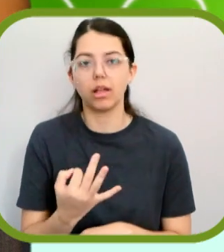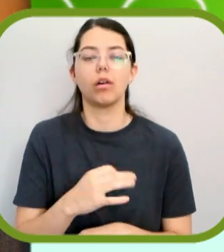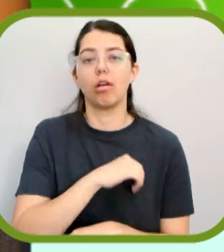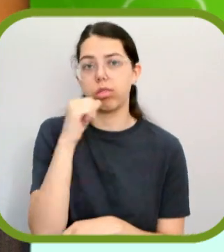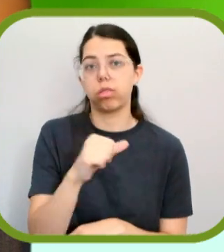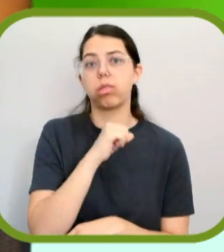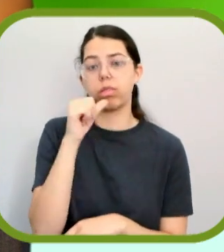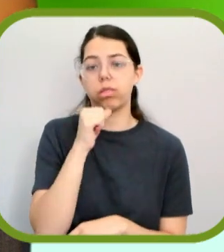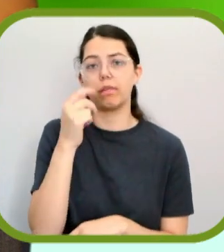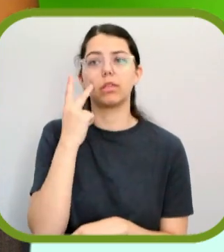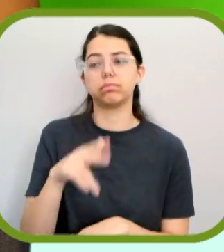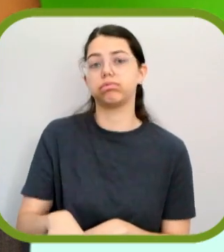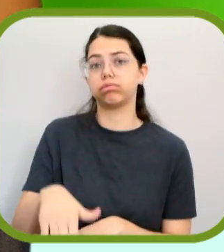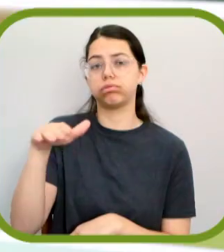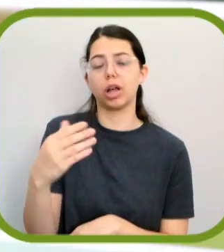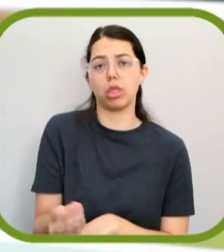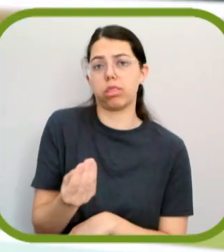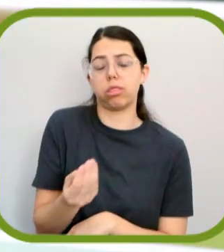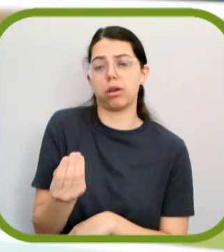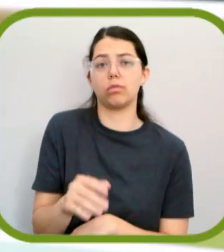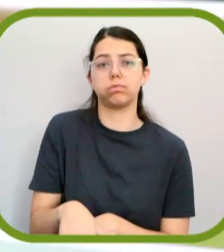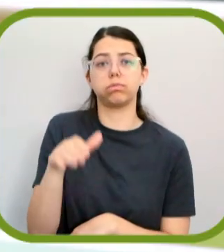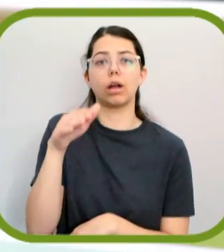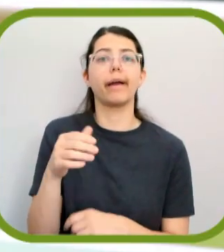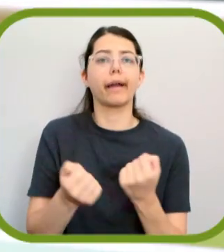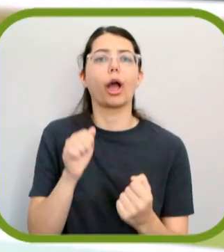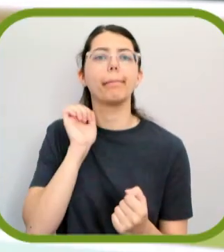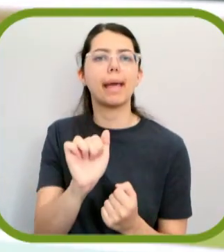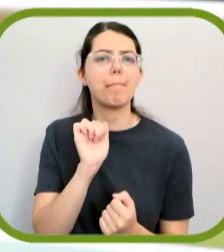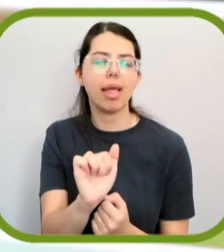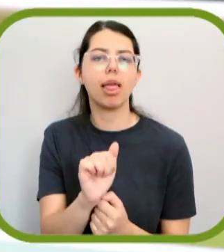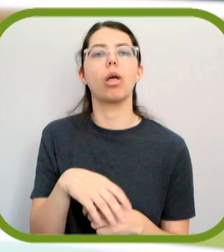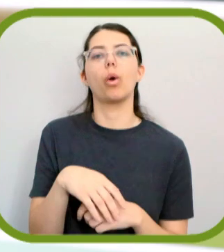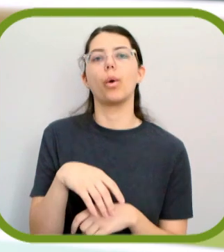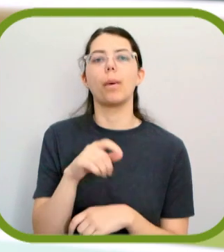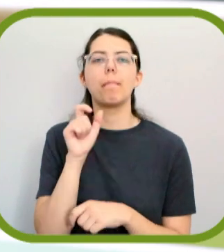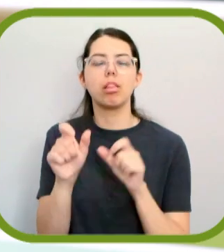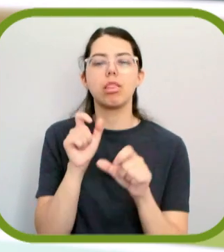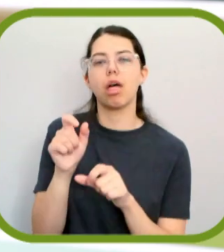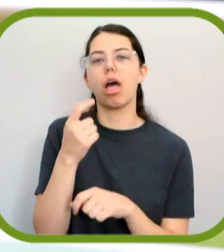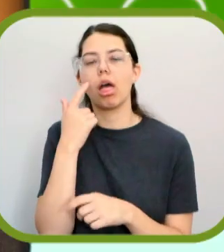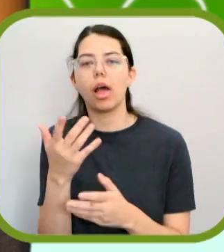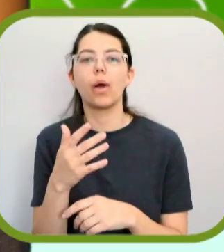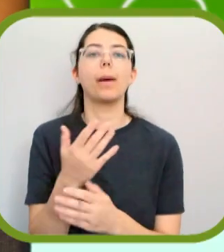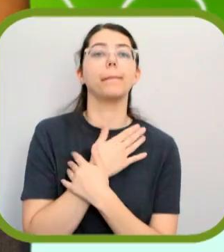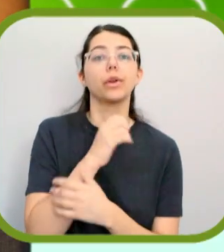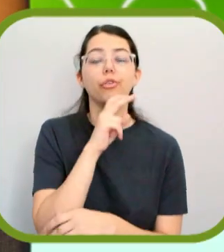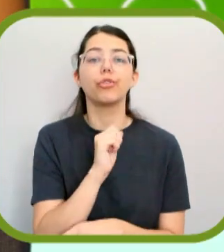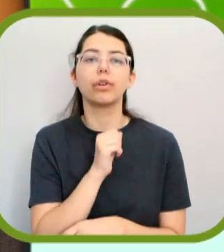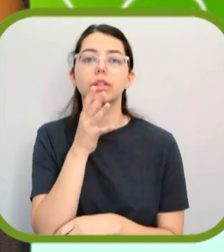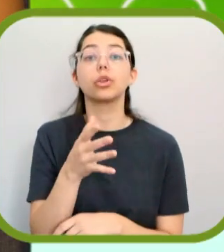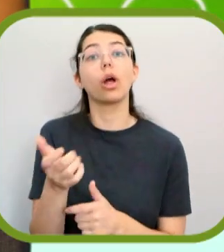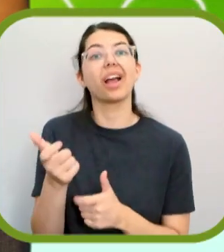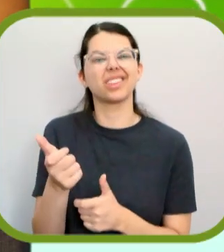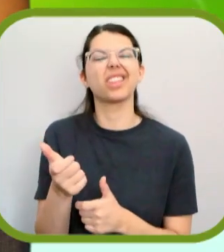direta e nós vemos constantemente ao longo da nossa vida, desde miúdas, somos buzinadas por carros, levamos um piropo, o amigo do